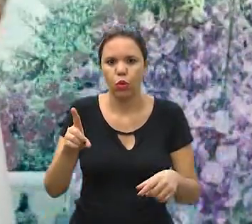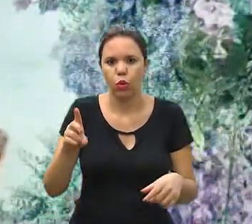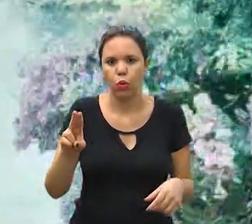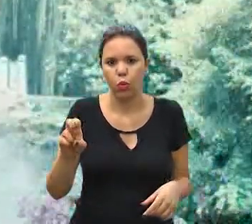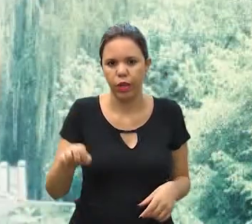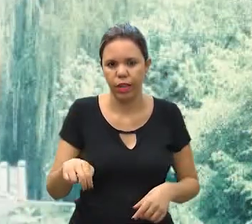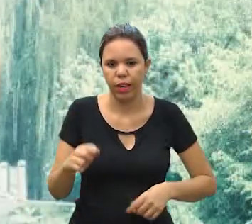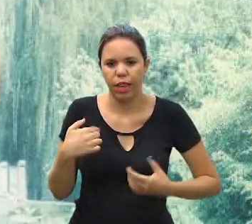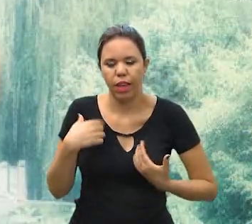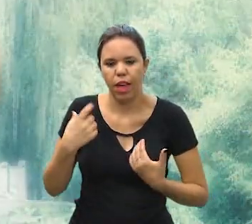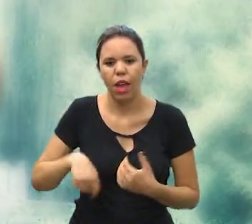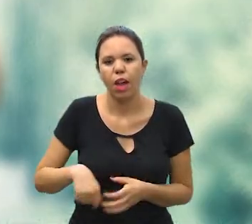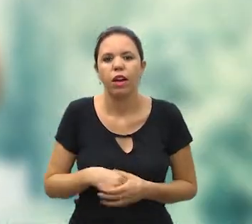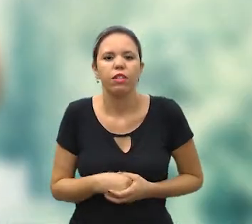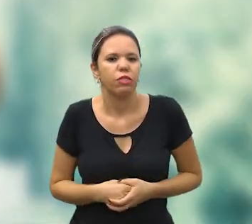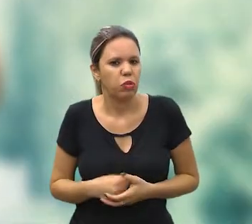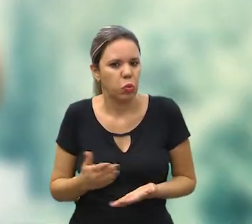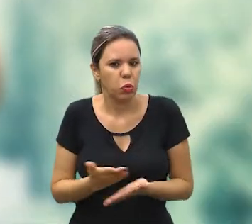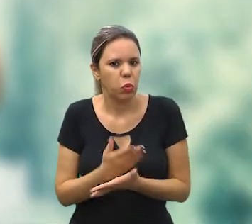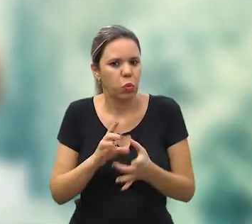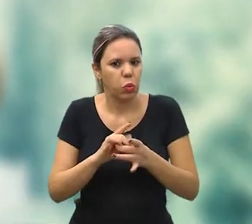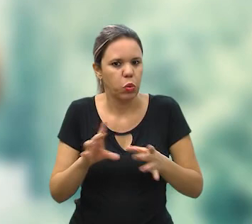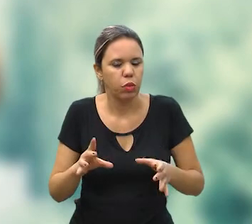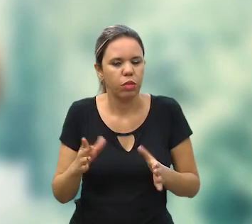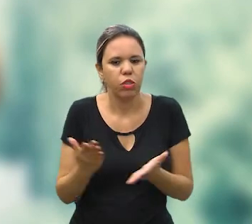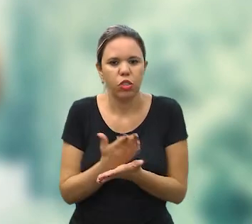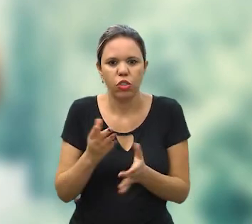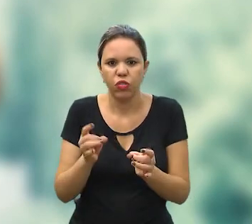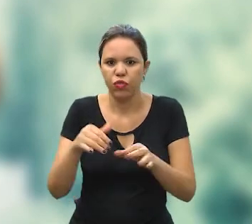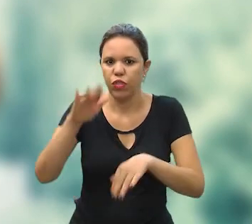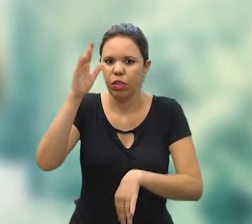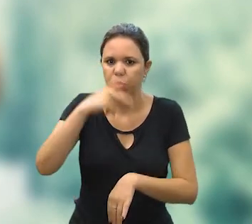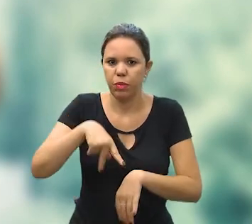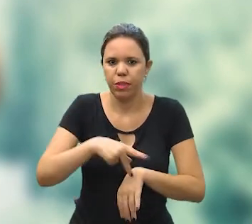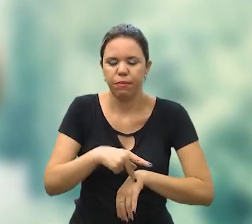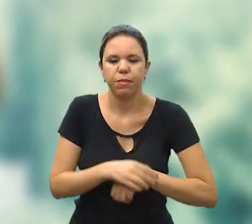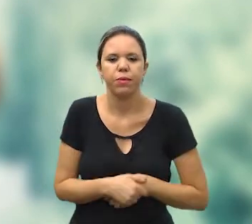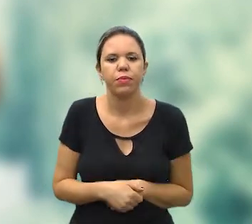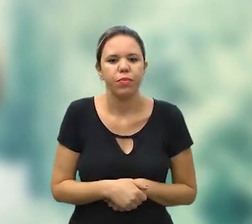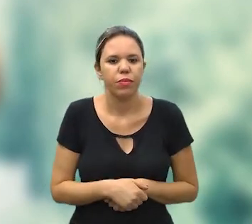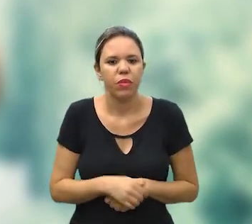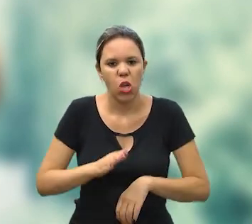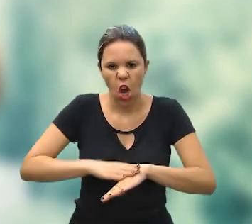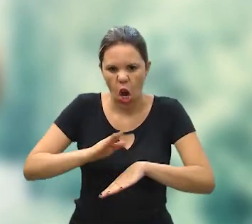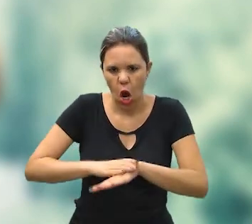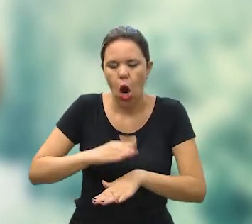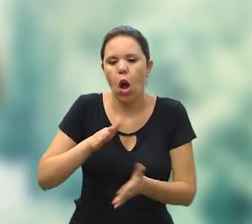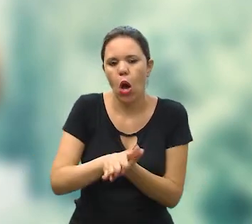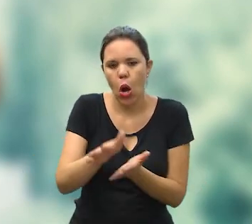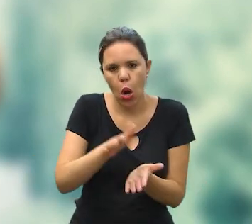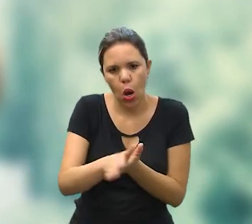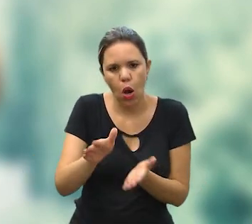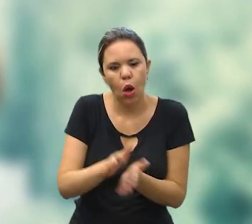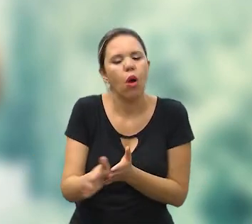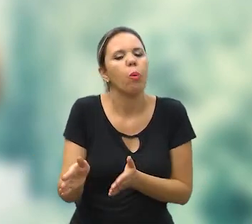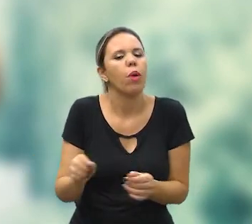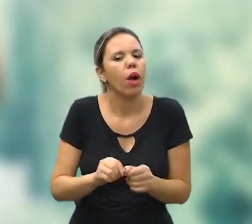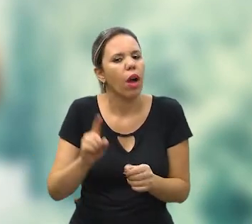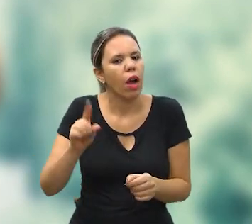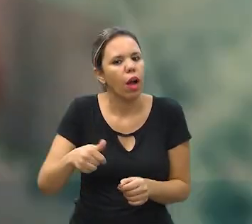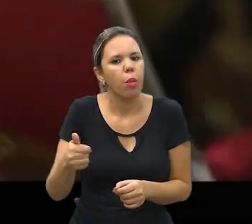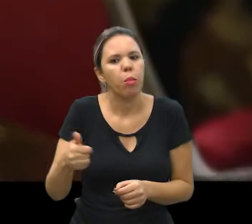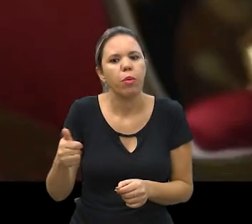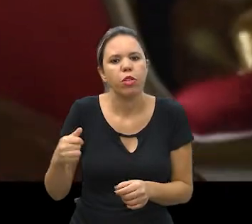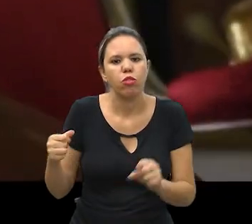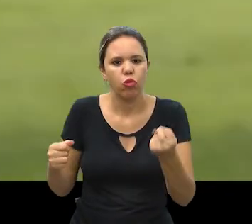de Julia Quinn, lidera a lista dos livros de ficção mais vendidos no país. A obra, publicada pela editora Arqueiro,